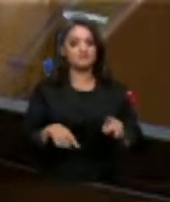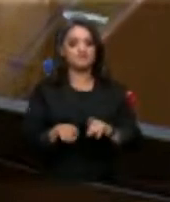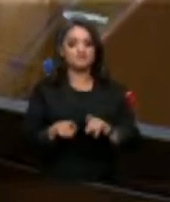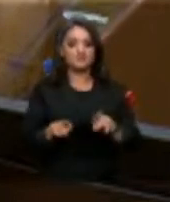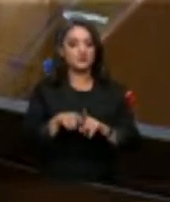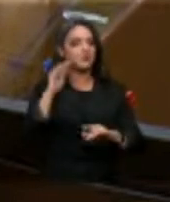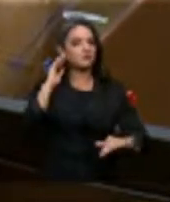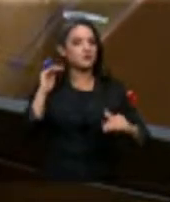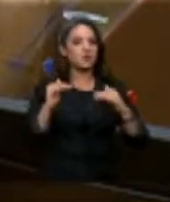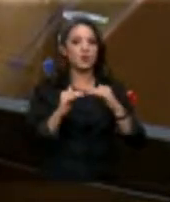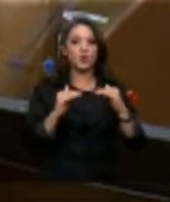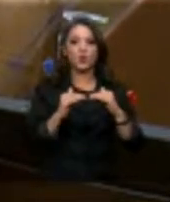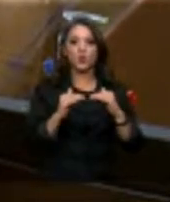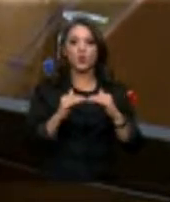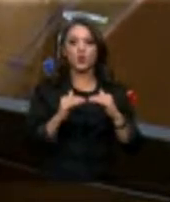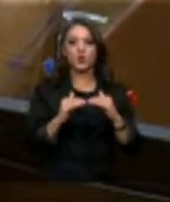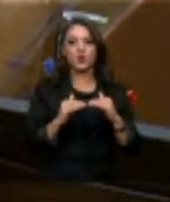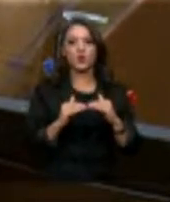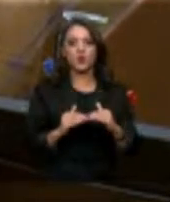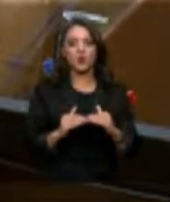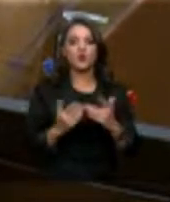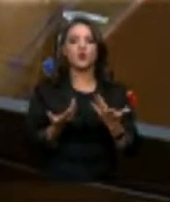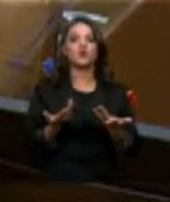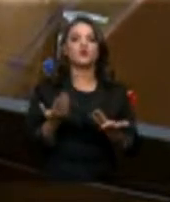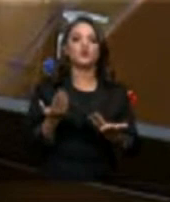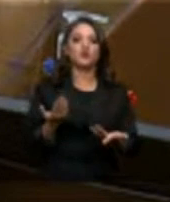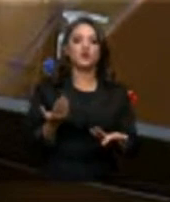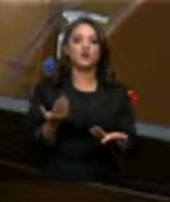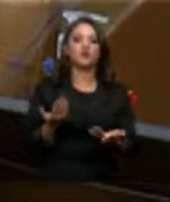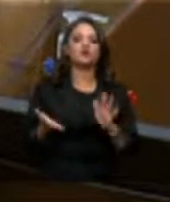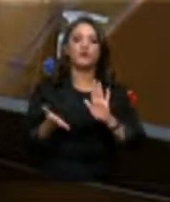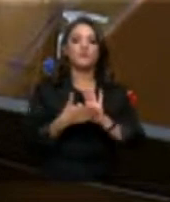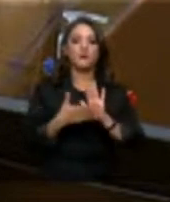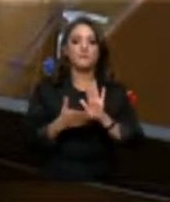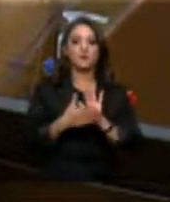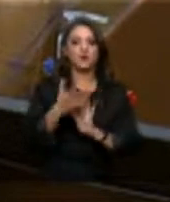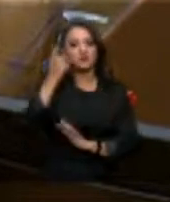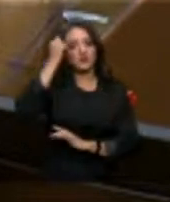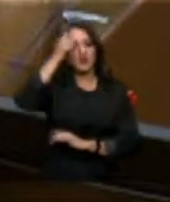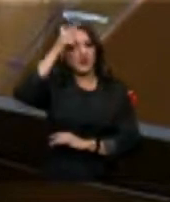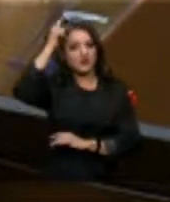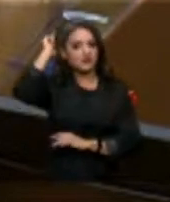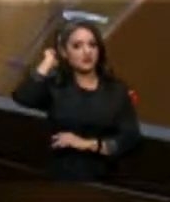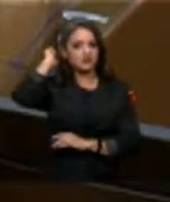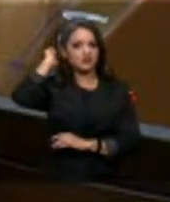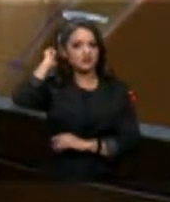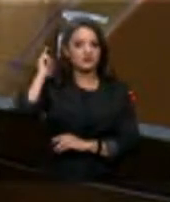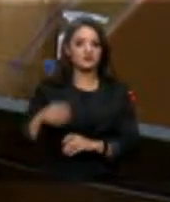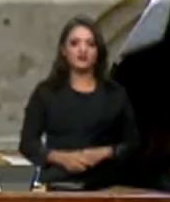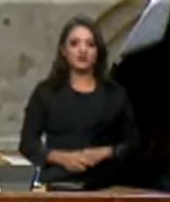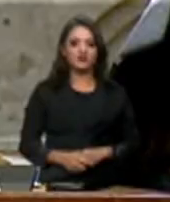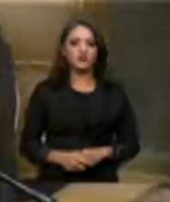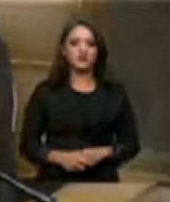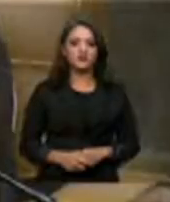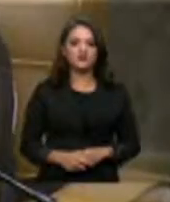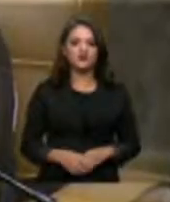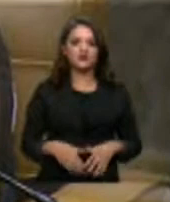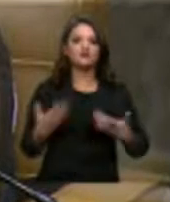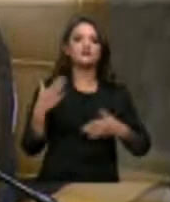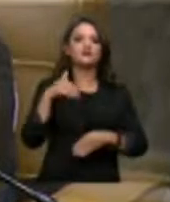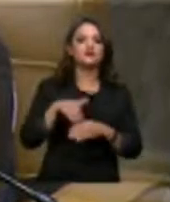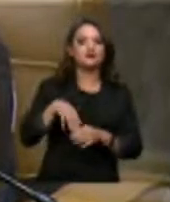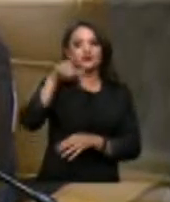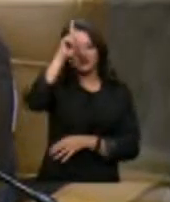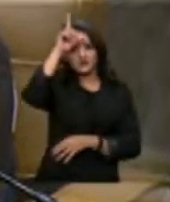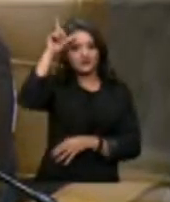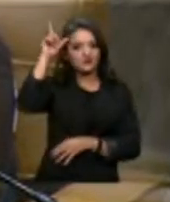acompanho integralmente a formulação apresentada na proposição do ministro Alexandre de Moraes, a quem acompanho. Senhor presidente, pedido